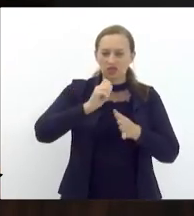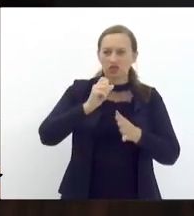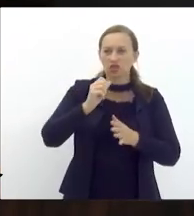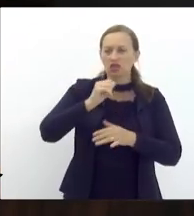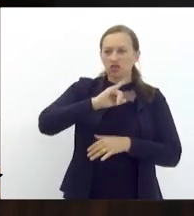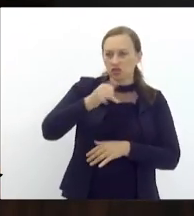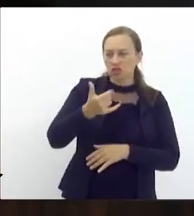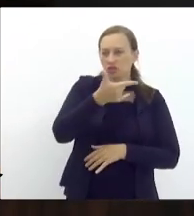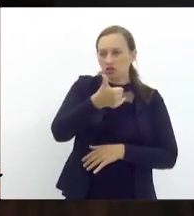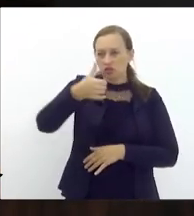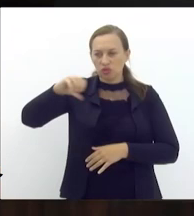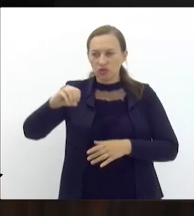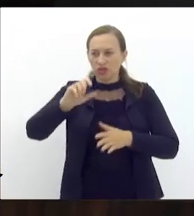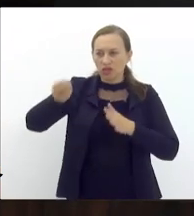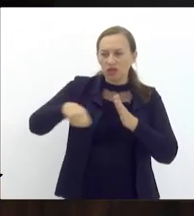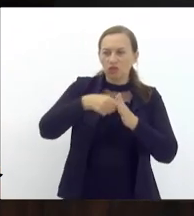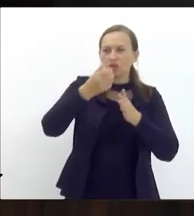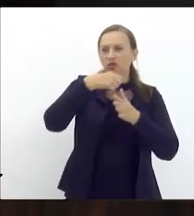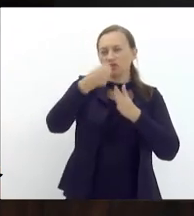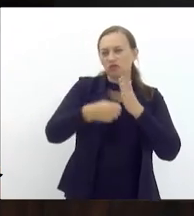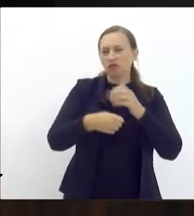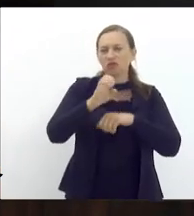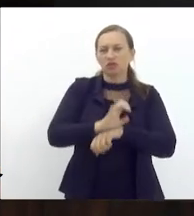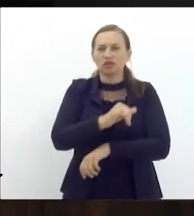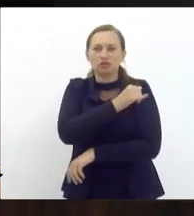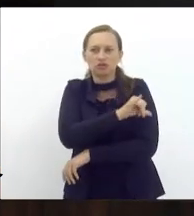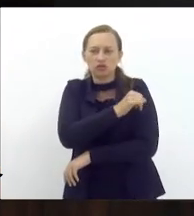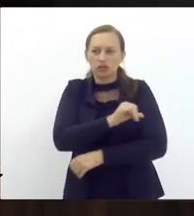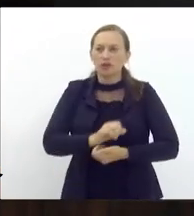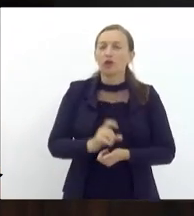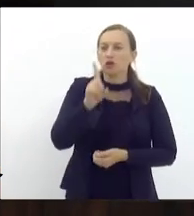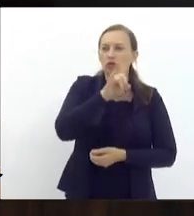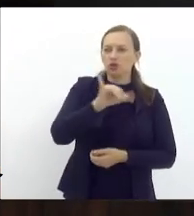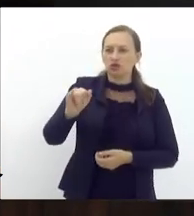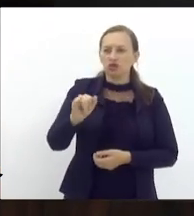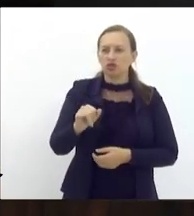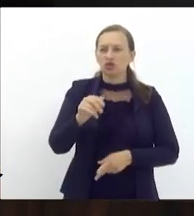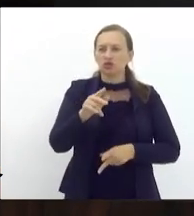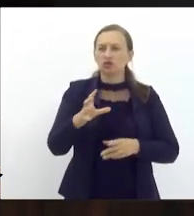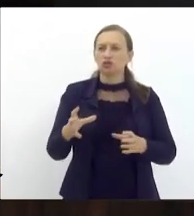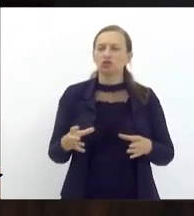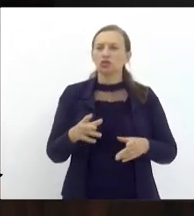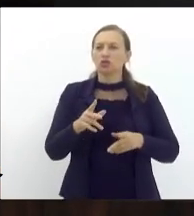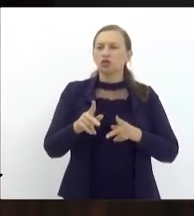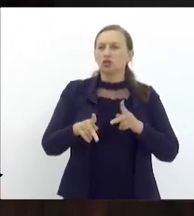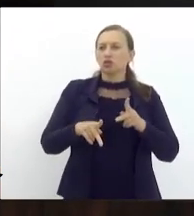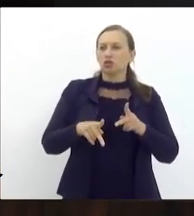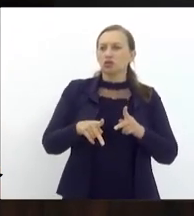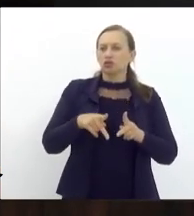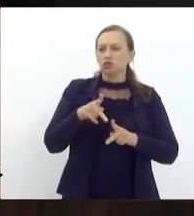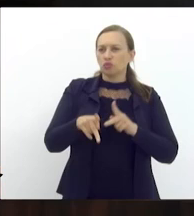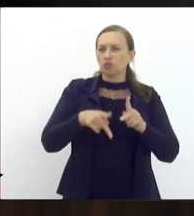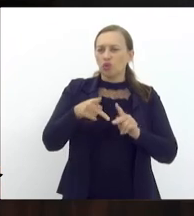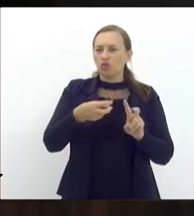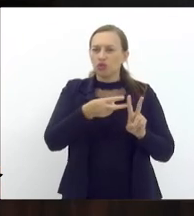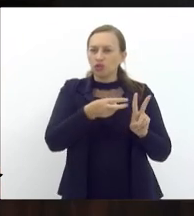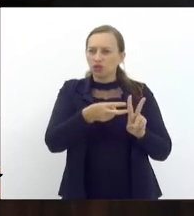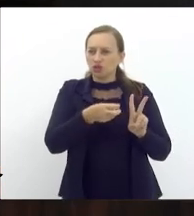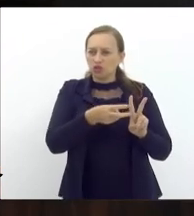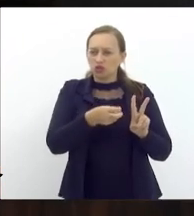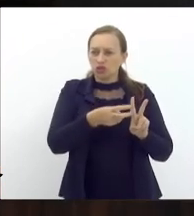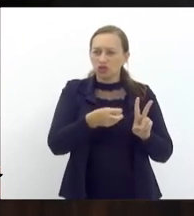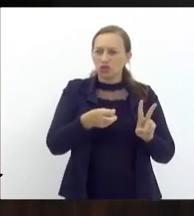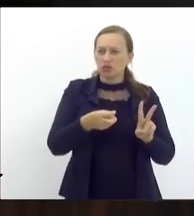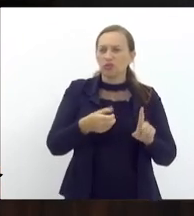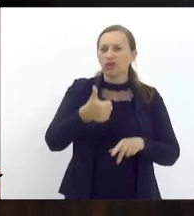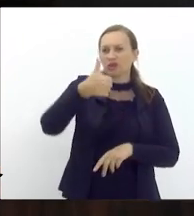para incluindo o calendário Oficial do Estado do Rio de Janeiro o dia dos povos indígenas a ser comemorado dia 19 de Abril